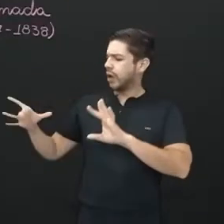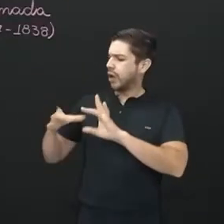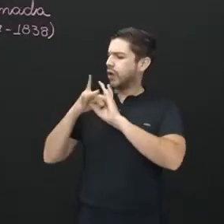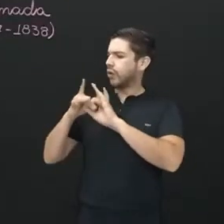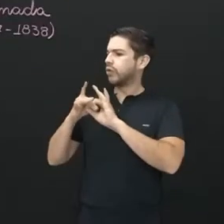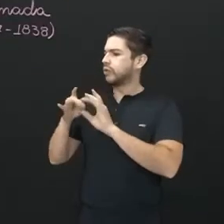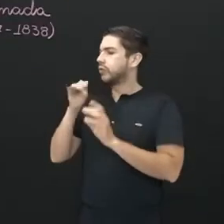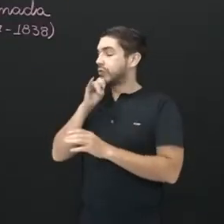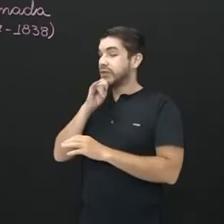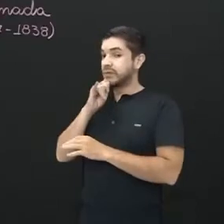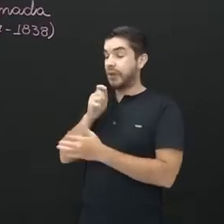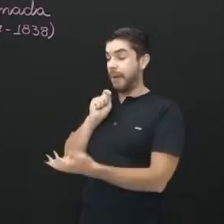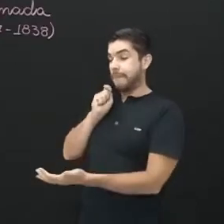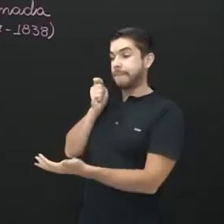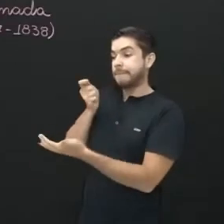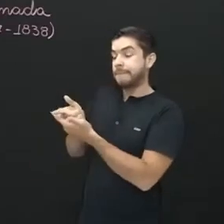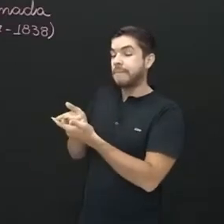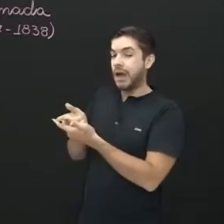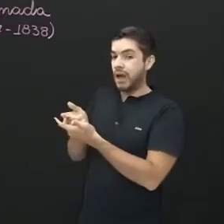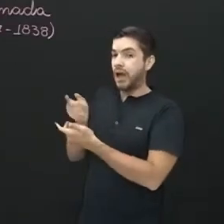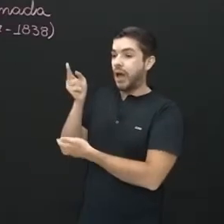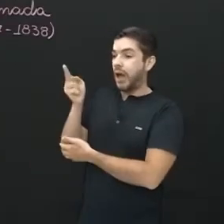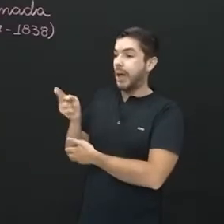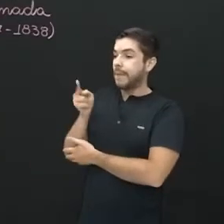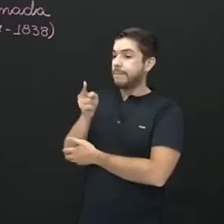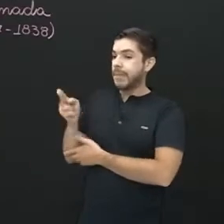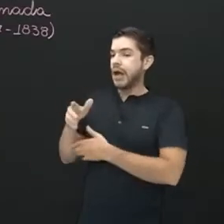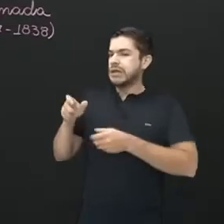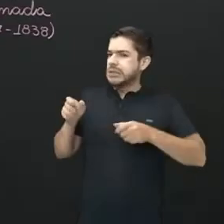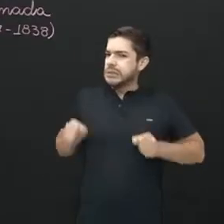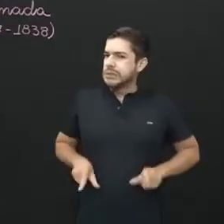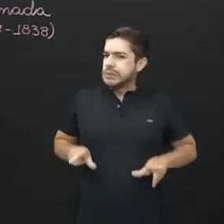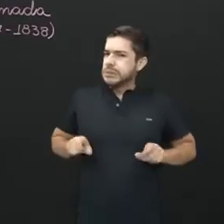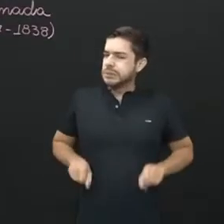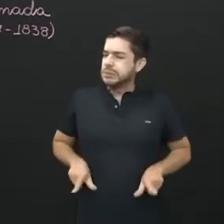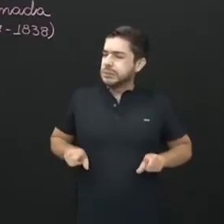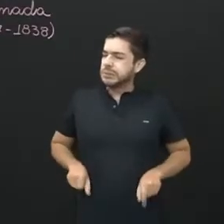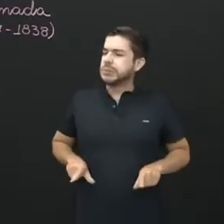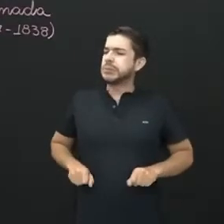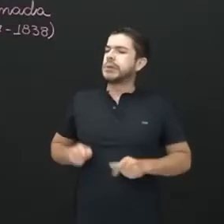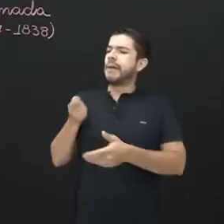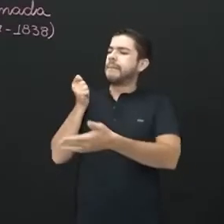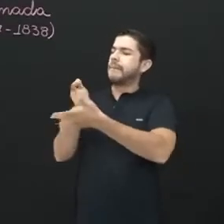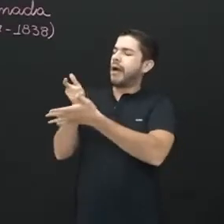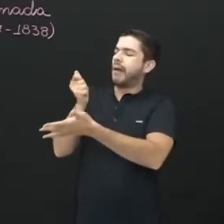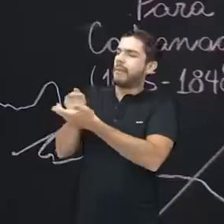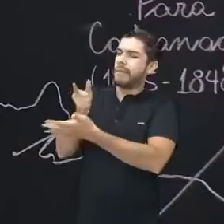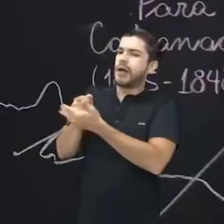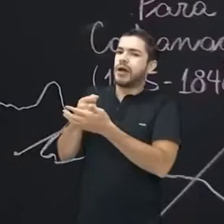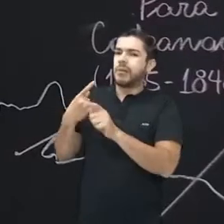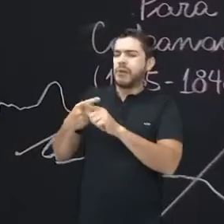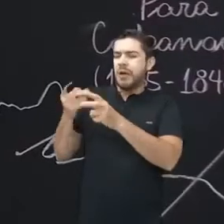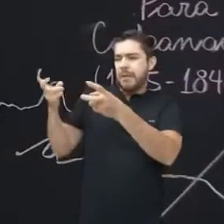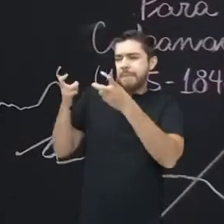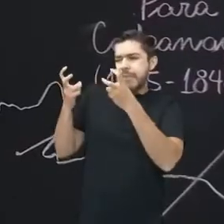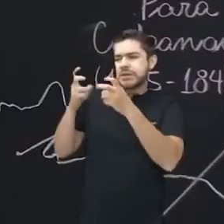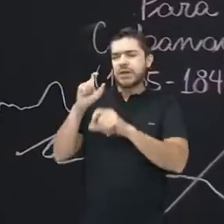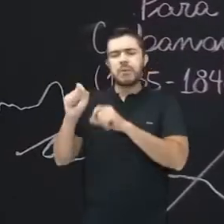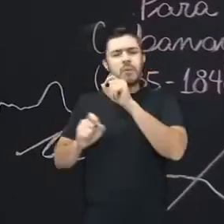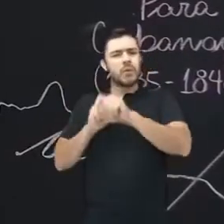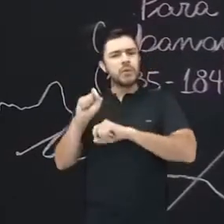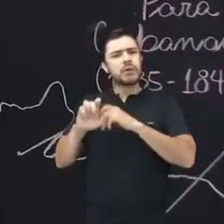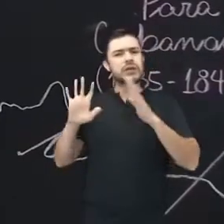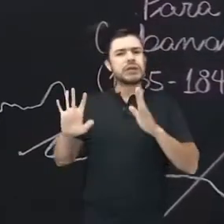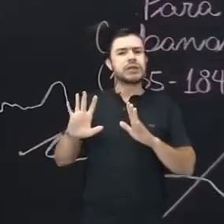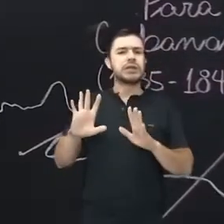Católica, pagava, né, os gastos, o chamado regime do padroado. O que mostra pra gente que esse Império do Brasil nasce